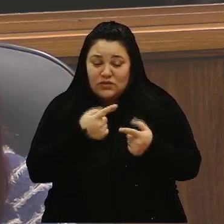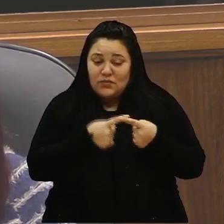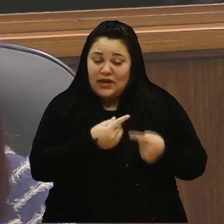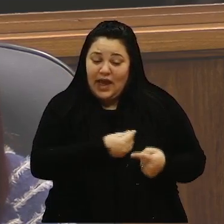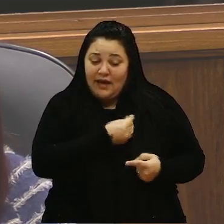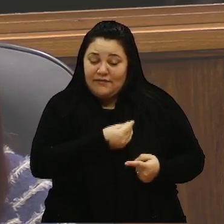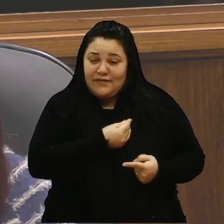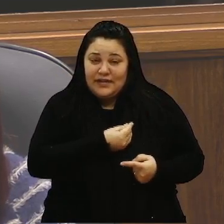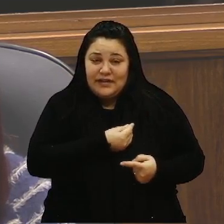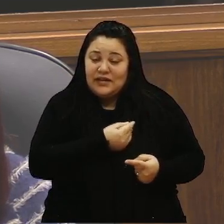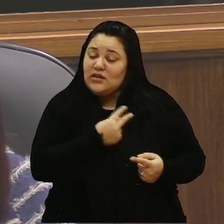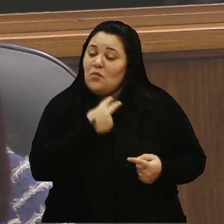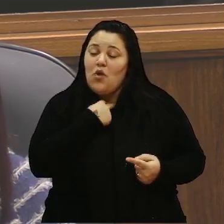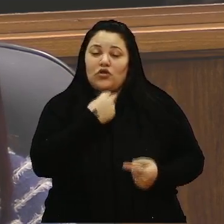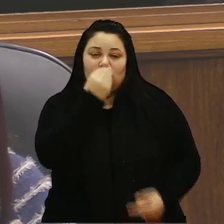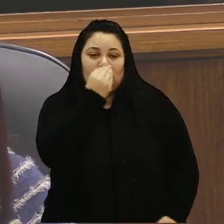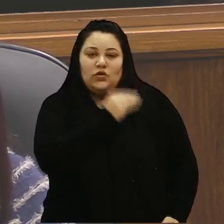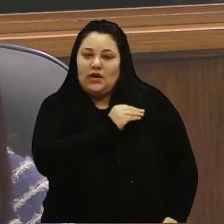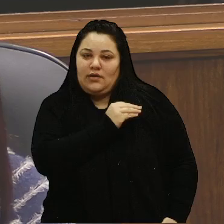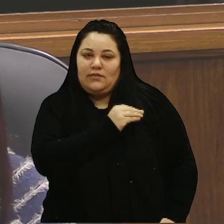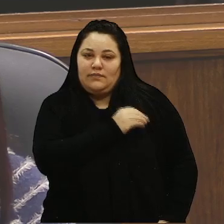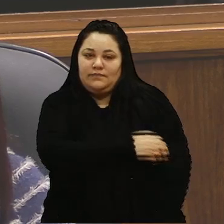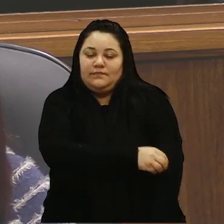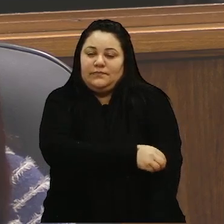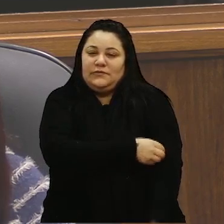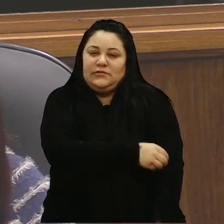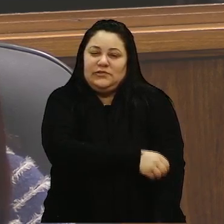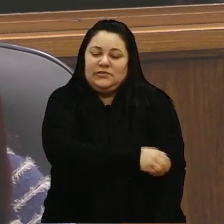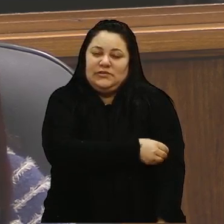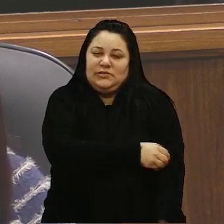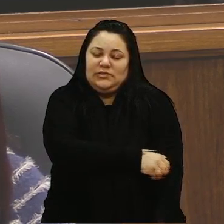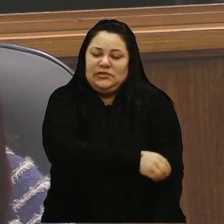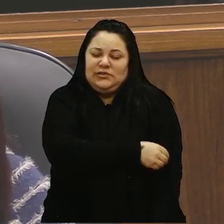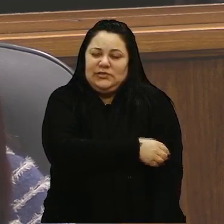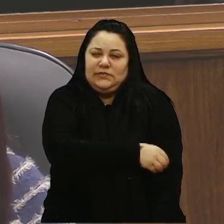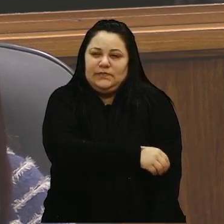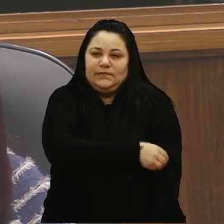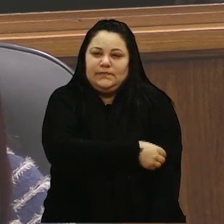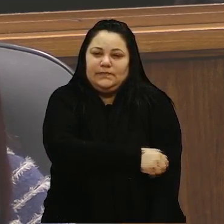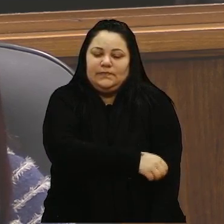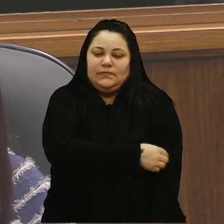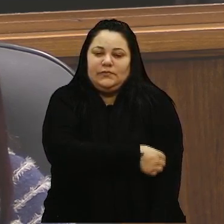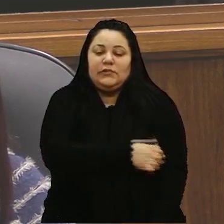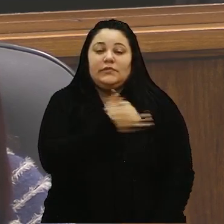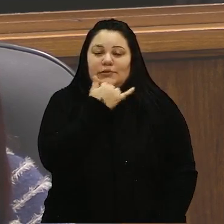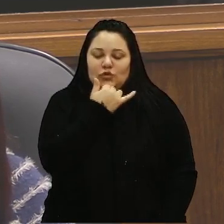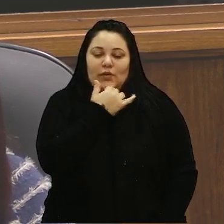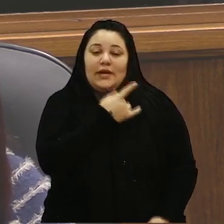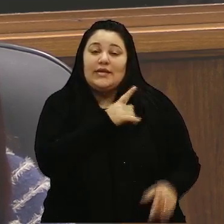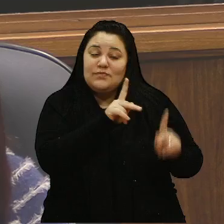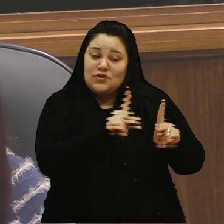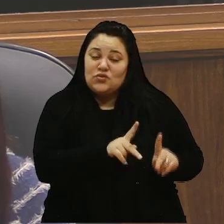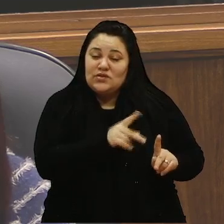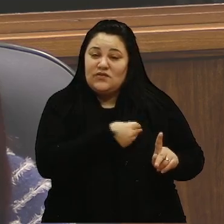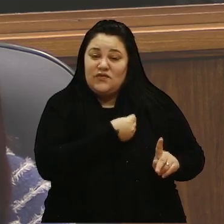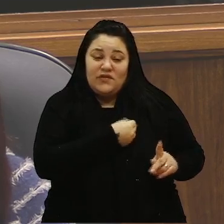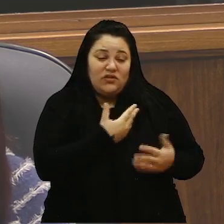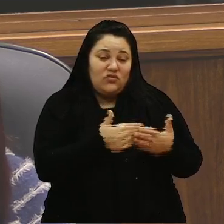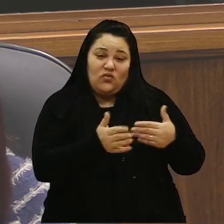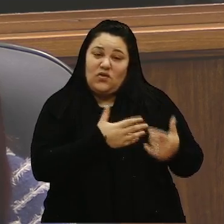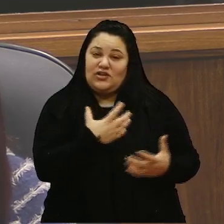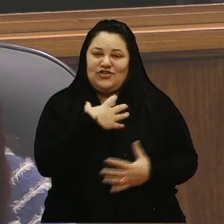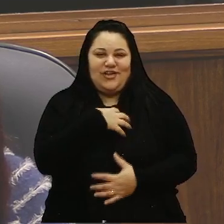passam despercebidas, e as pessoas ali, elas estão vivendo do jeito que querem viver, e não vivendo em